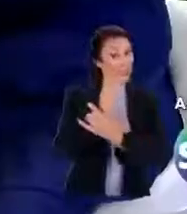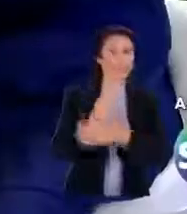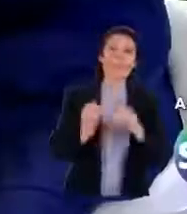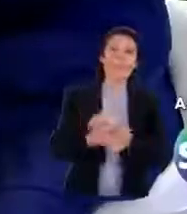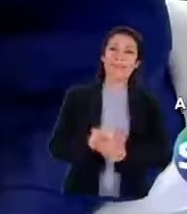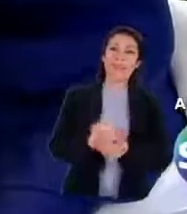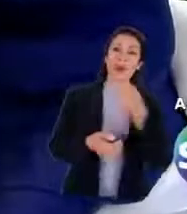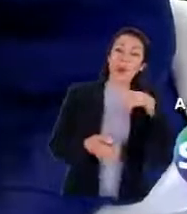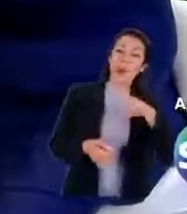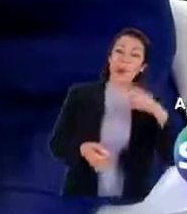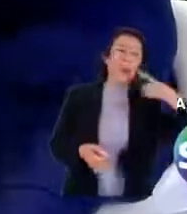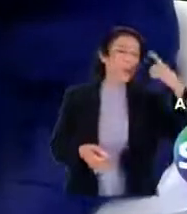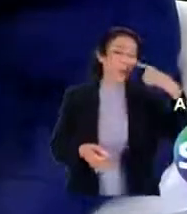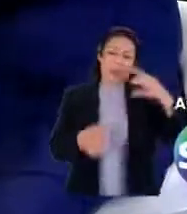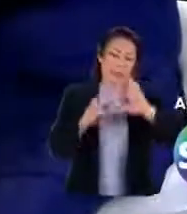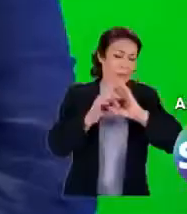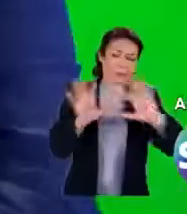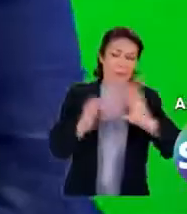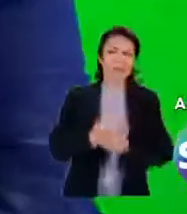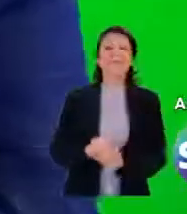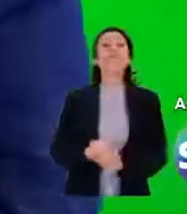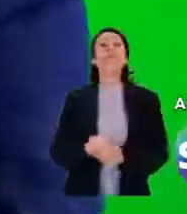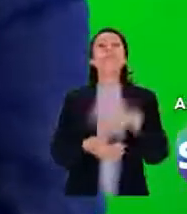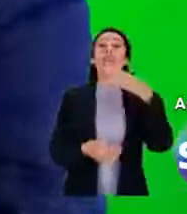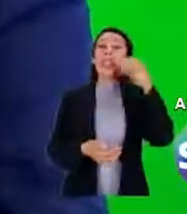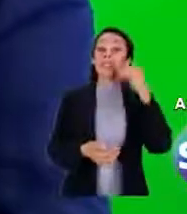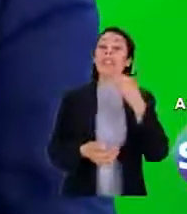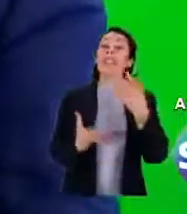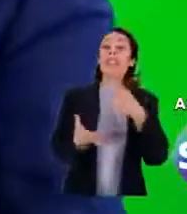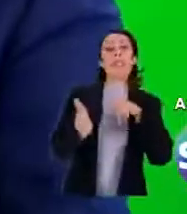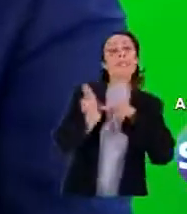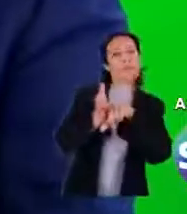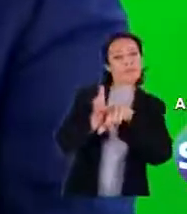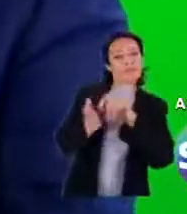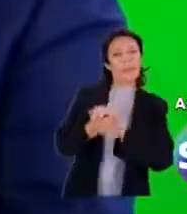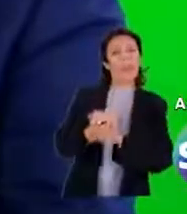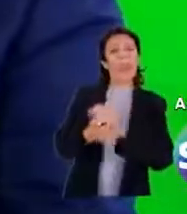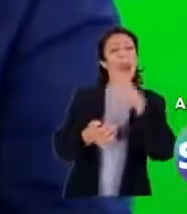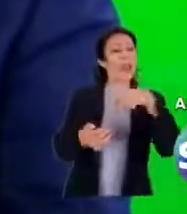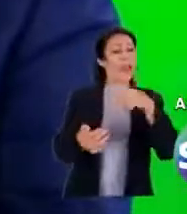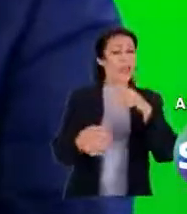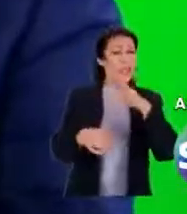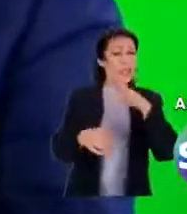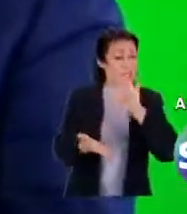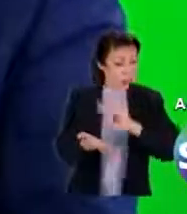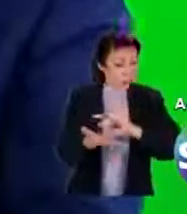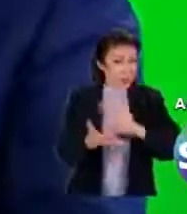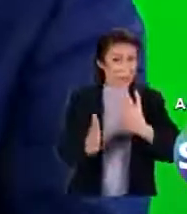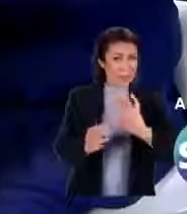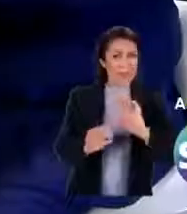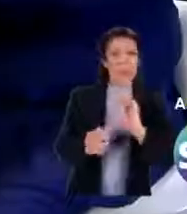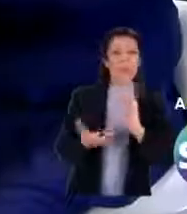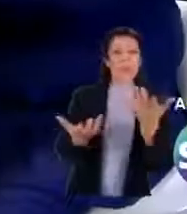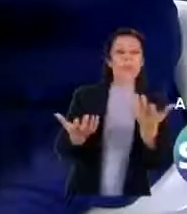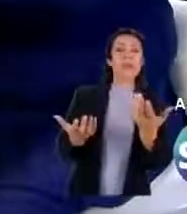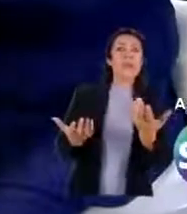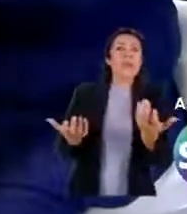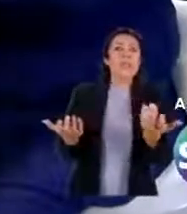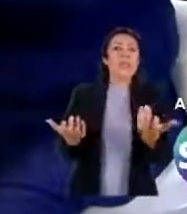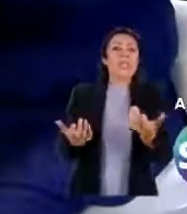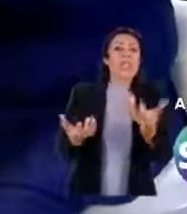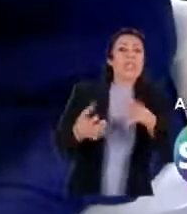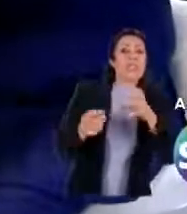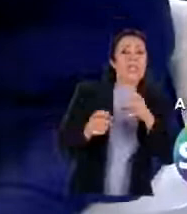excelência Ciro quero fazer uma pergunta que aqui na verdade não é não é eu não fico em